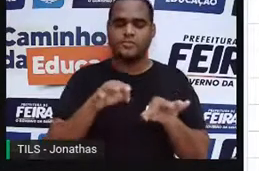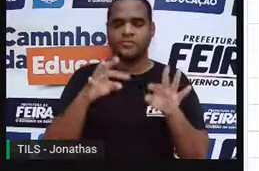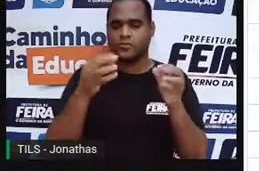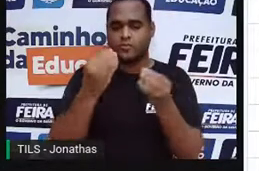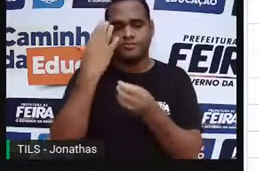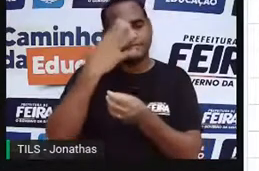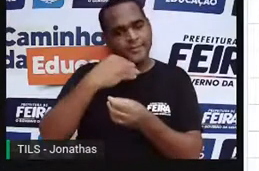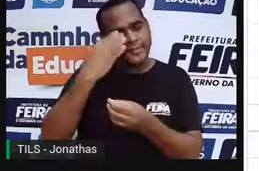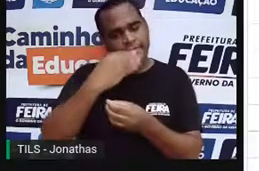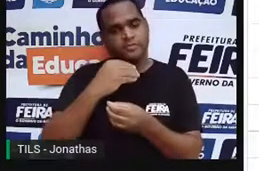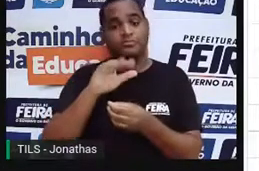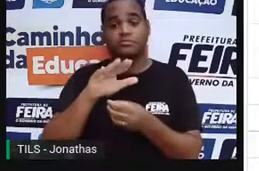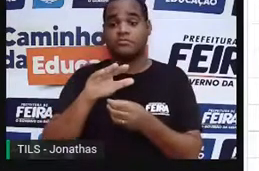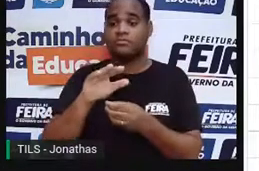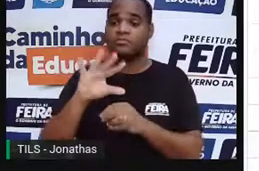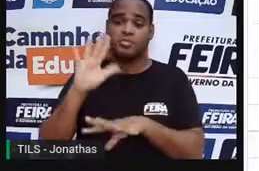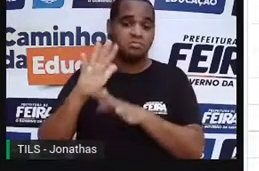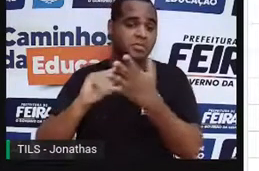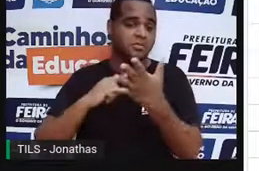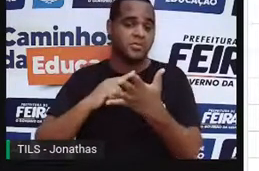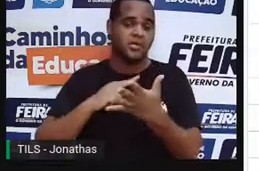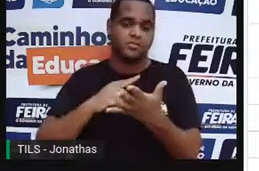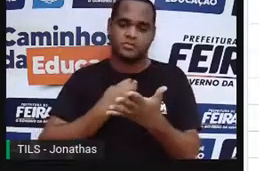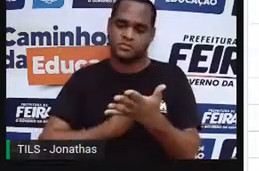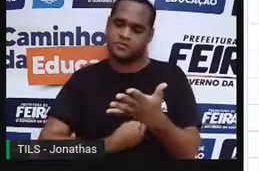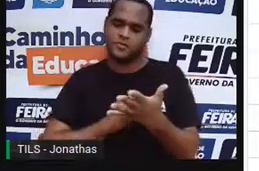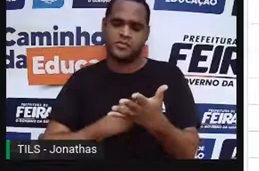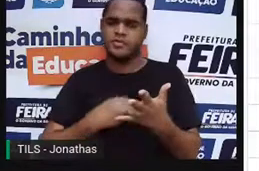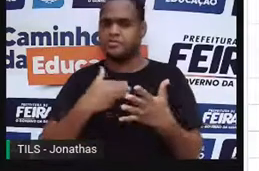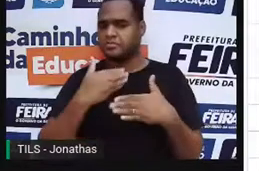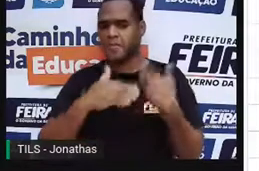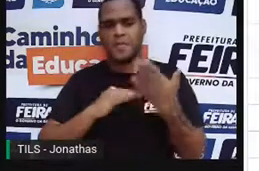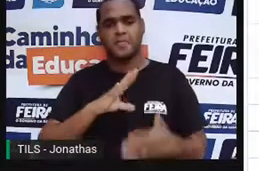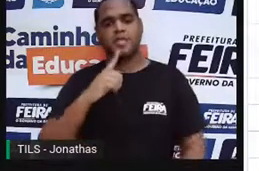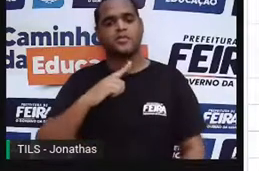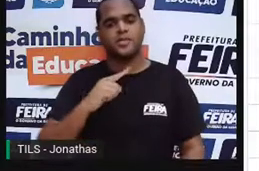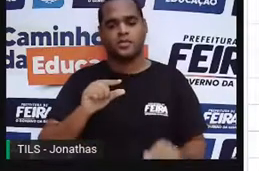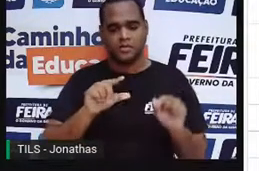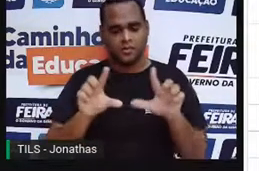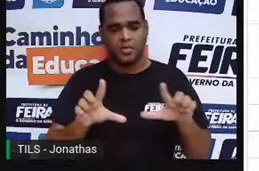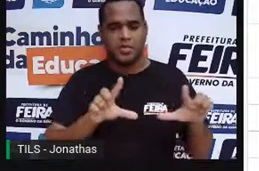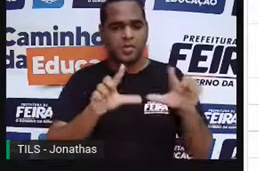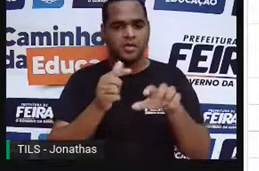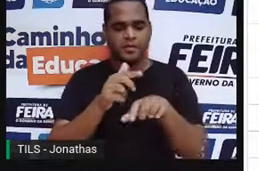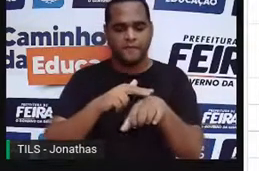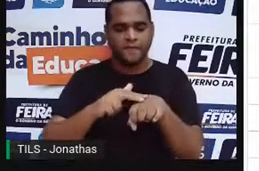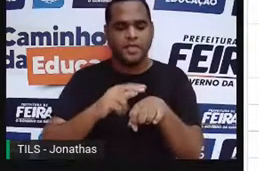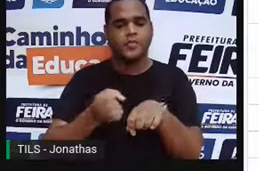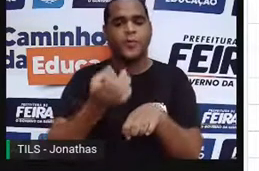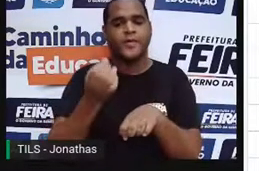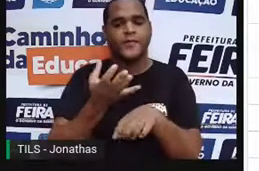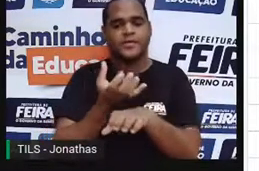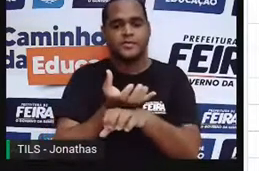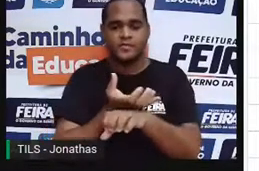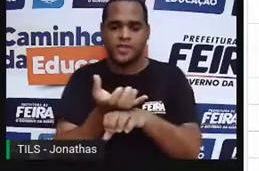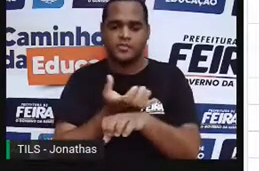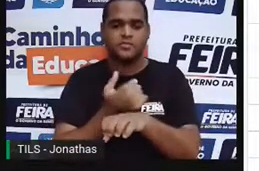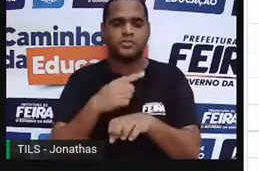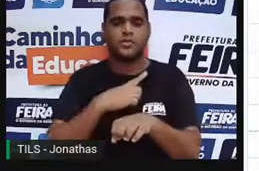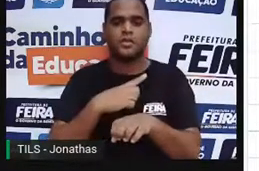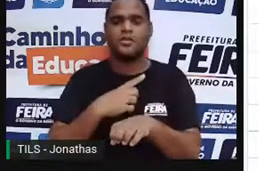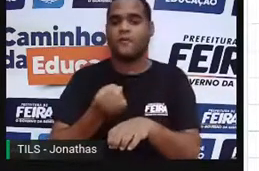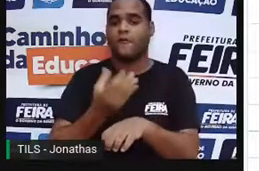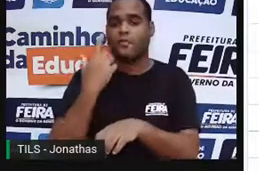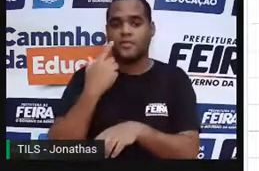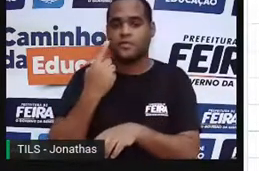independente do que tem acontecido ali quantas plaquinhas foram ali dentro da para a gente